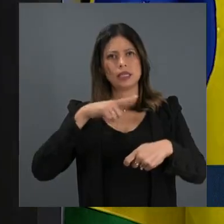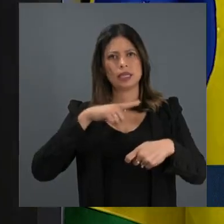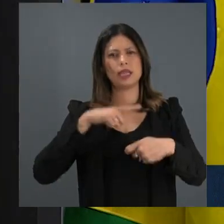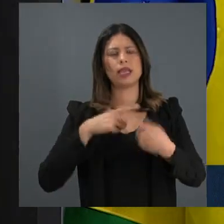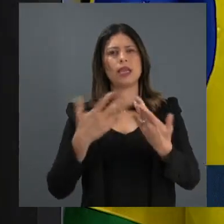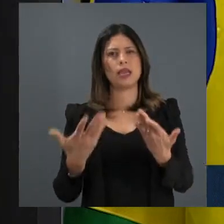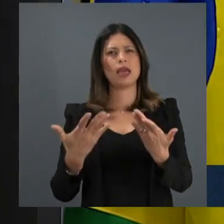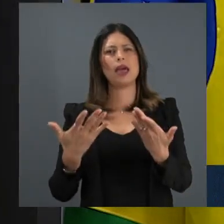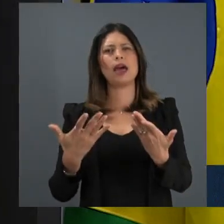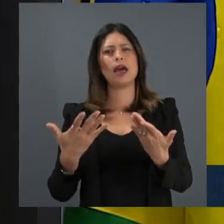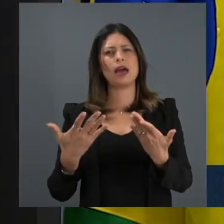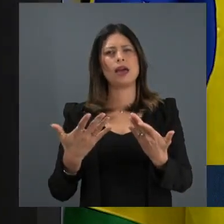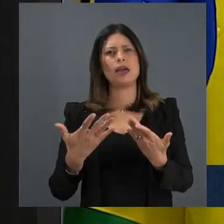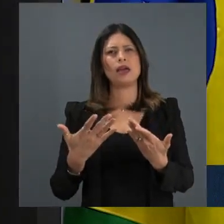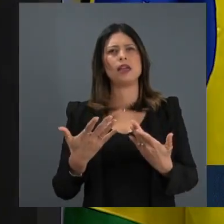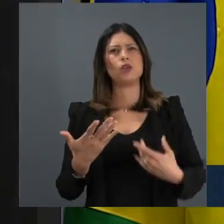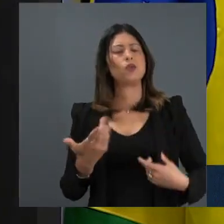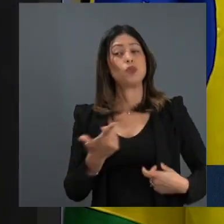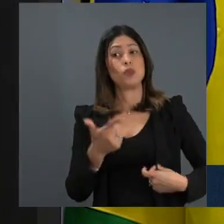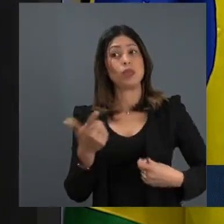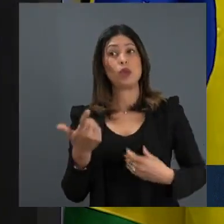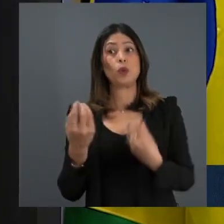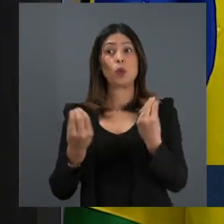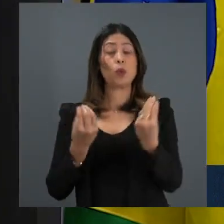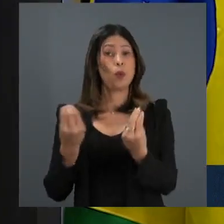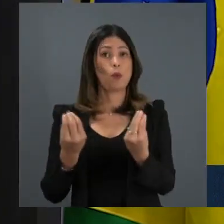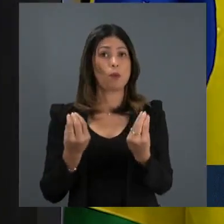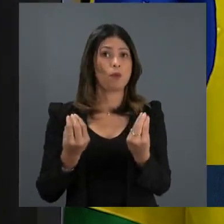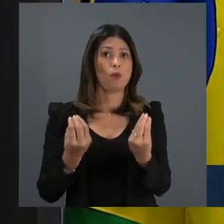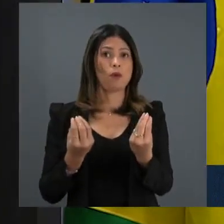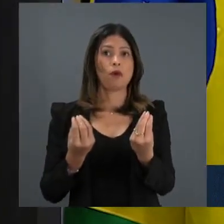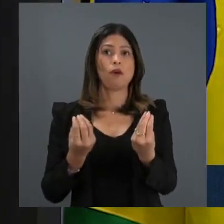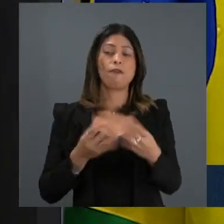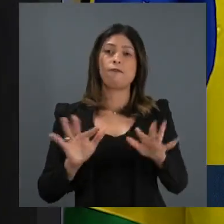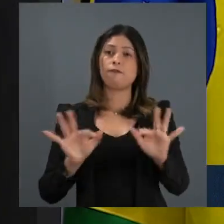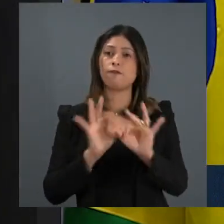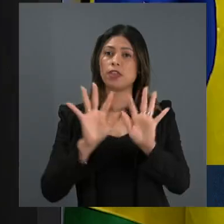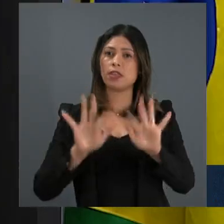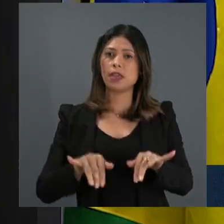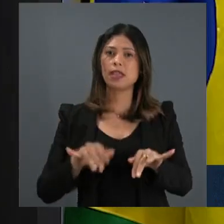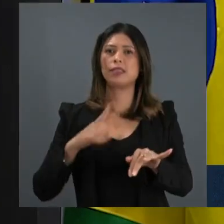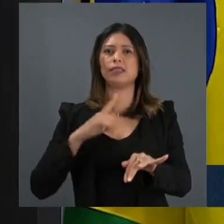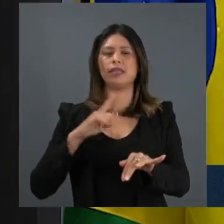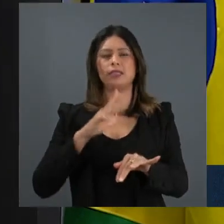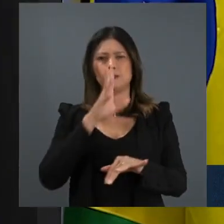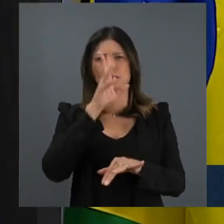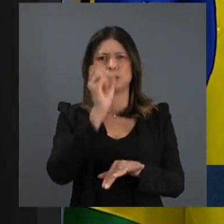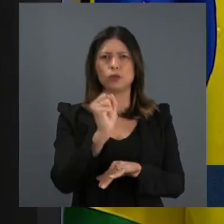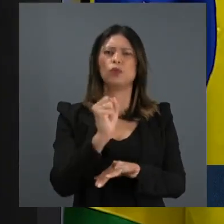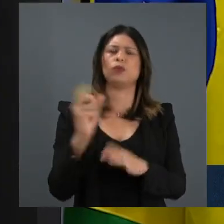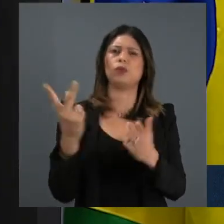outro caminho que não seja a anistia desses abusos que estão acontecendo no Brasil.